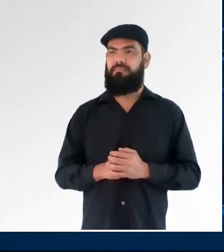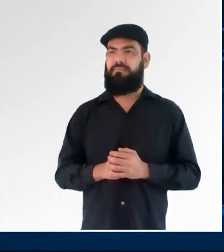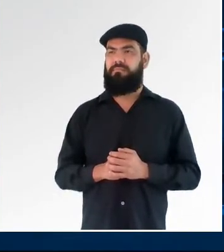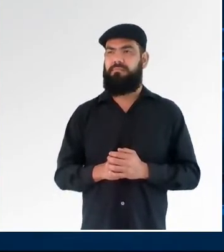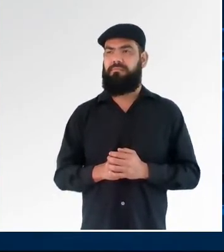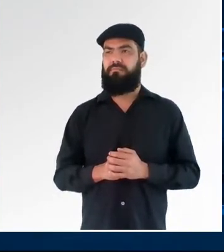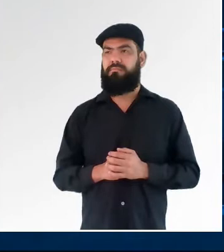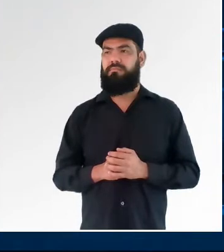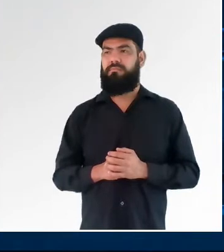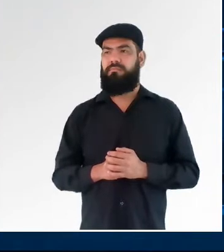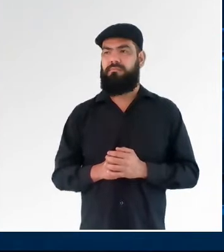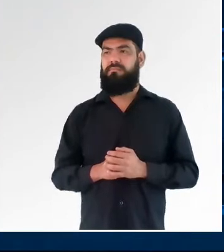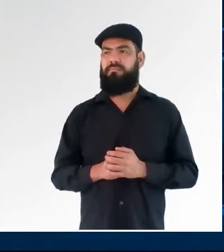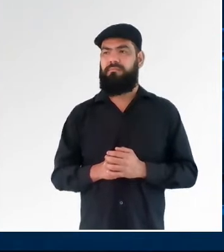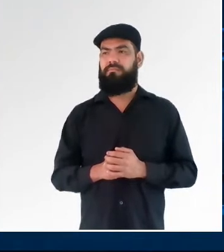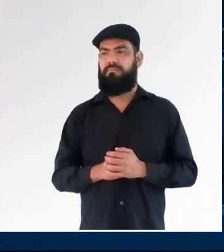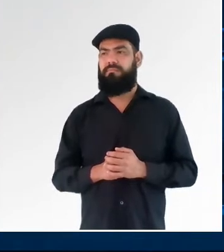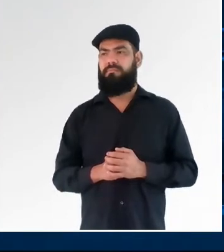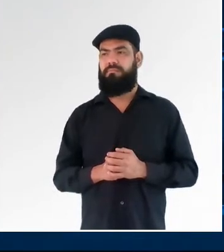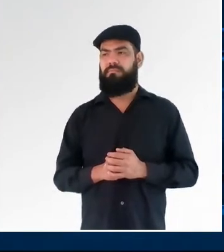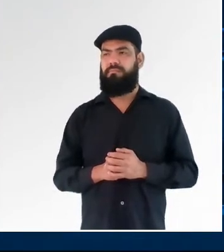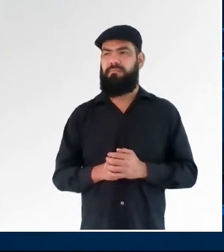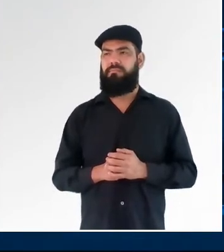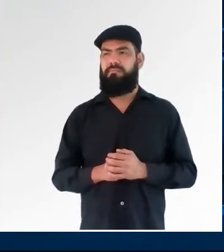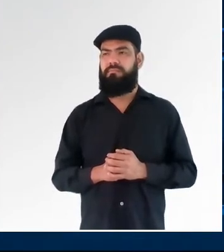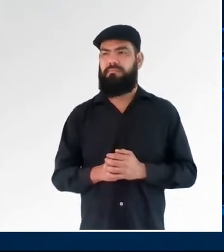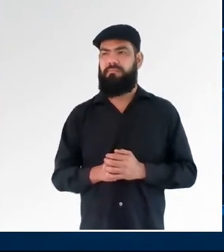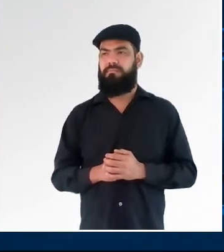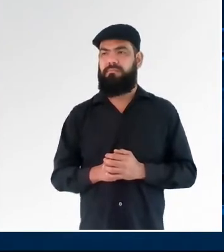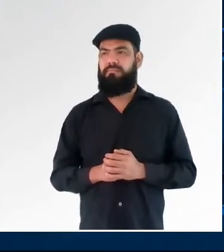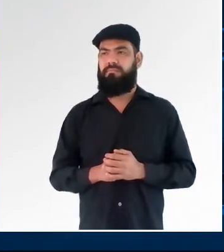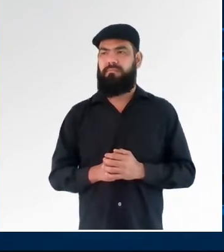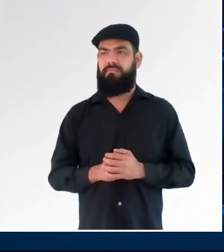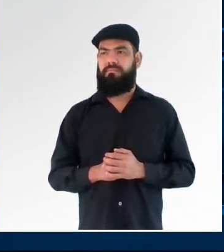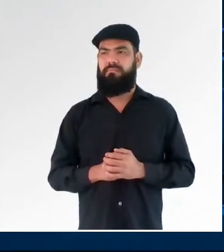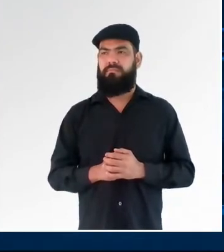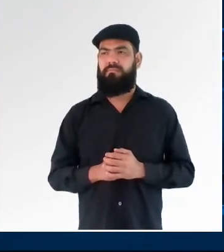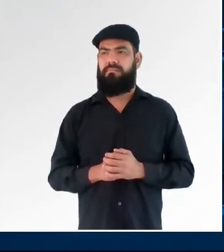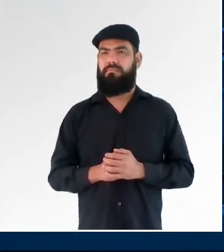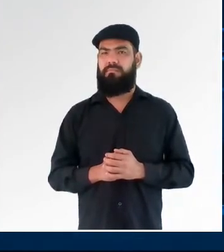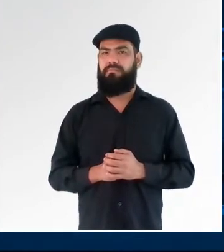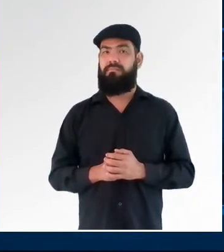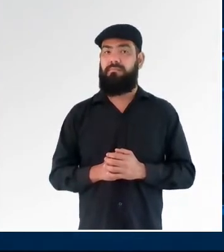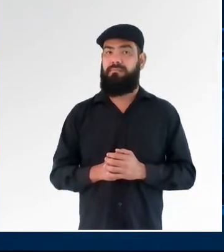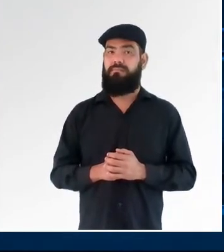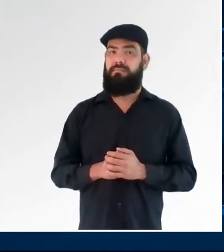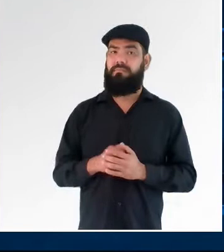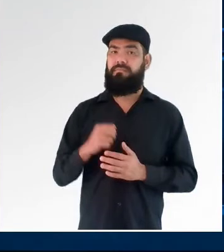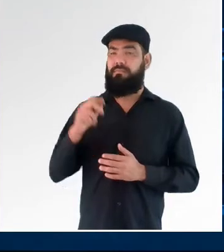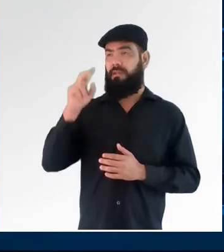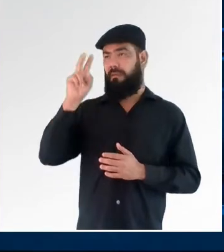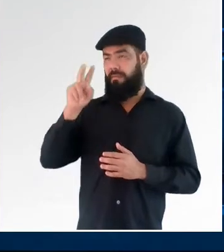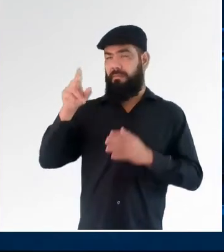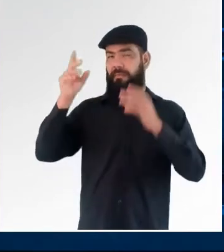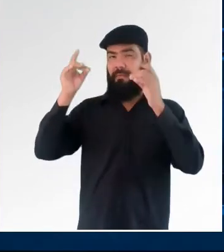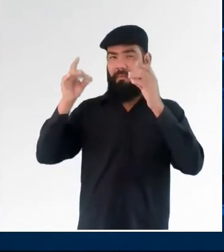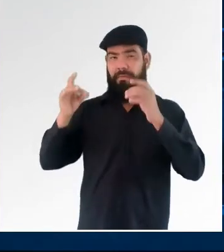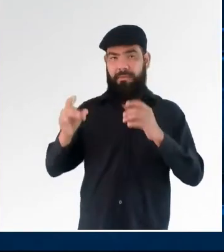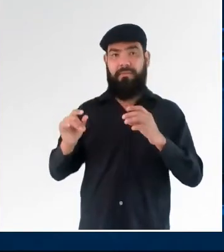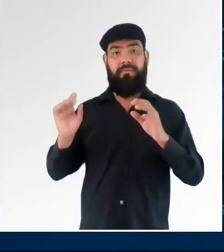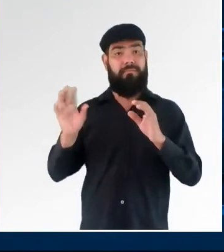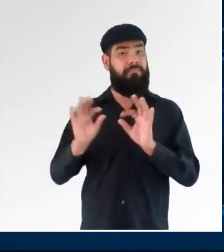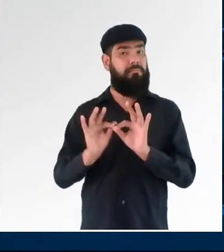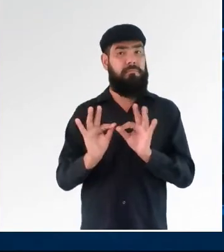pintor Diego Rivera. O autor conta ainda que ela foi casada com o pintor Botério, que morou com ele no Paraguai. Pronto, simples, pegou as